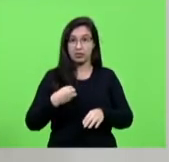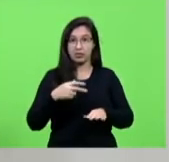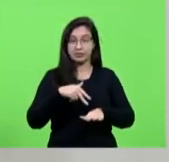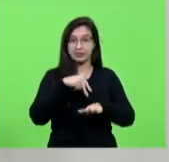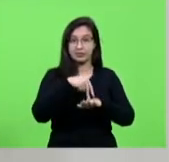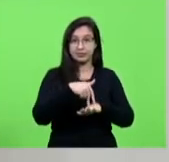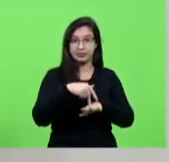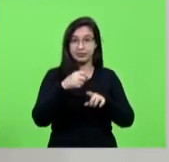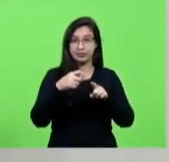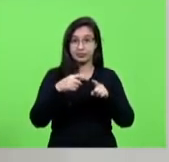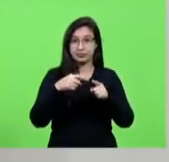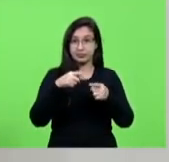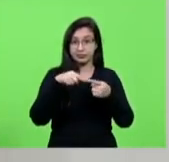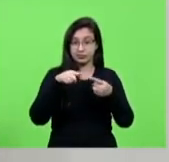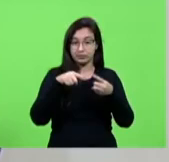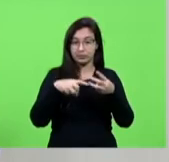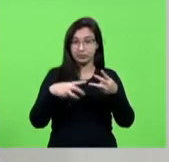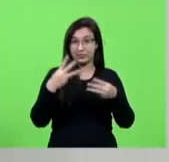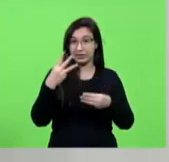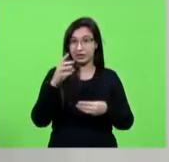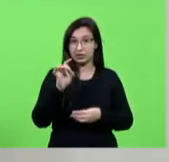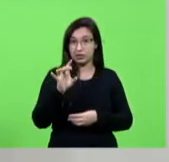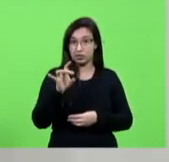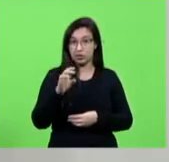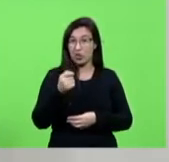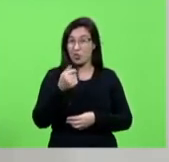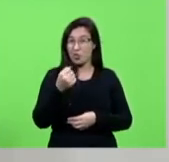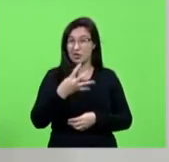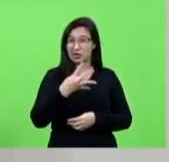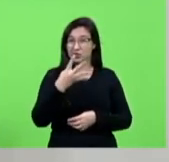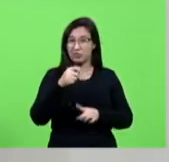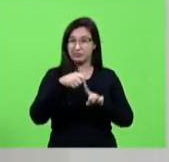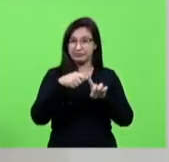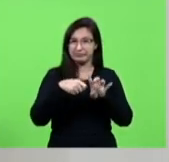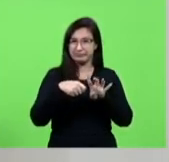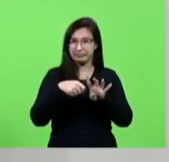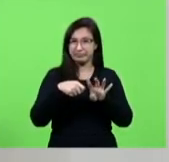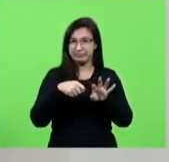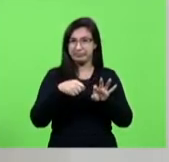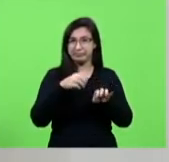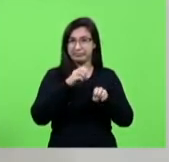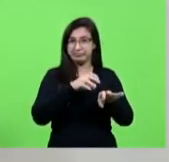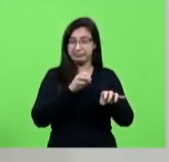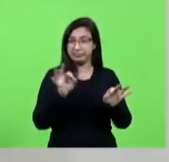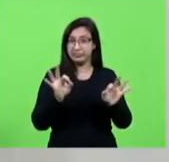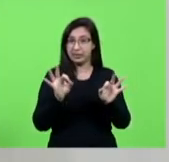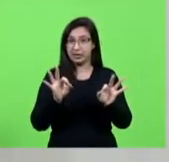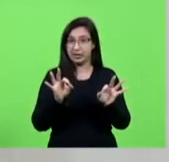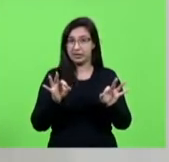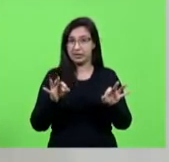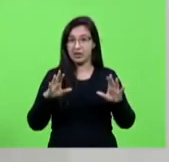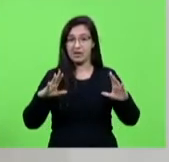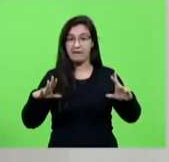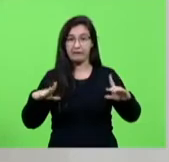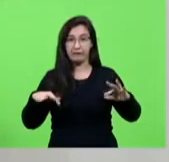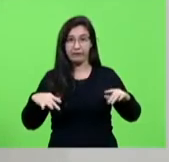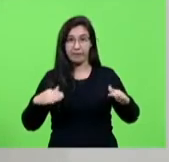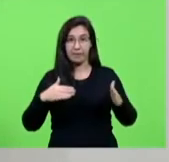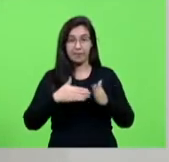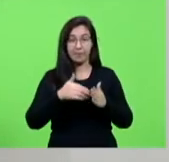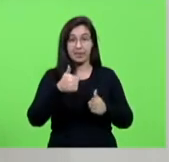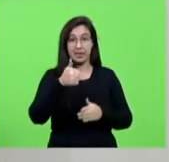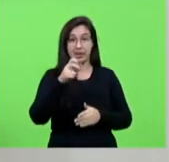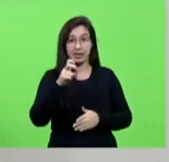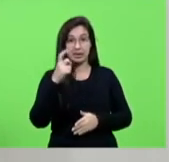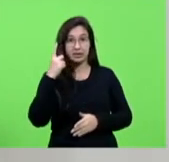ficaram quase 4 meses sem aula. E o normal é eles terem férias de 15 dias no meio do ano. E agora, esse ano,